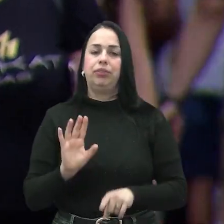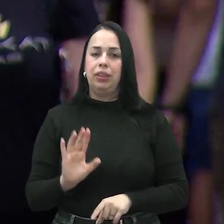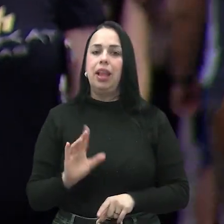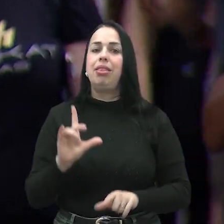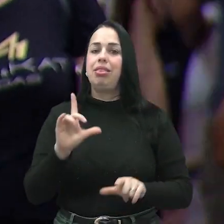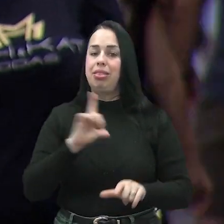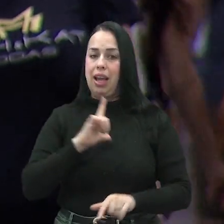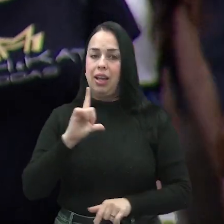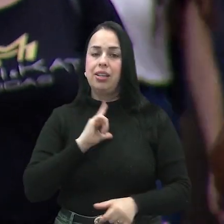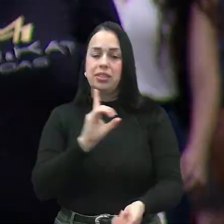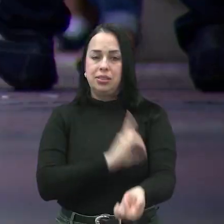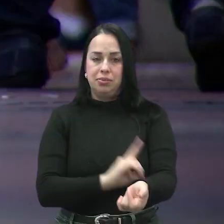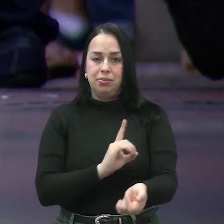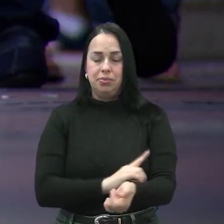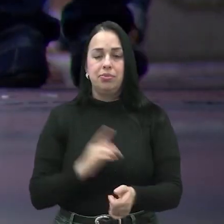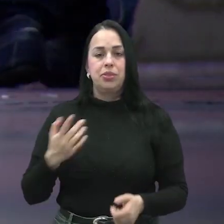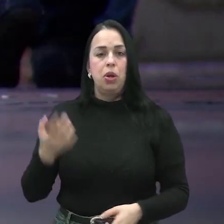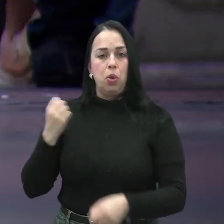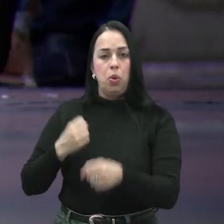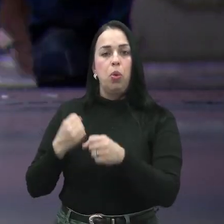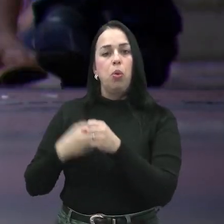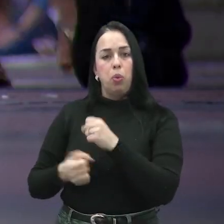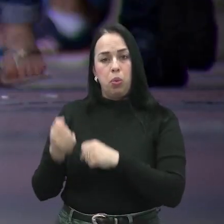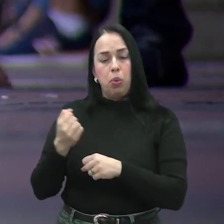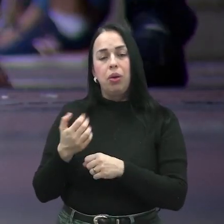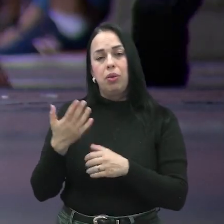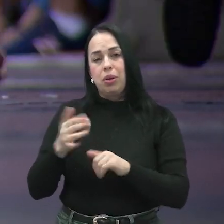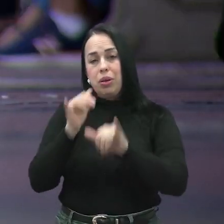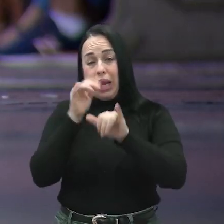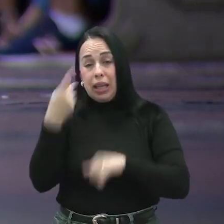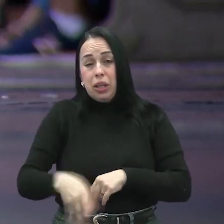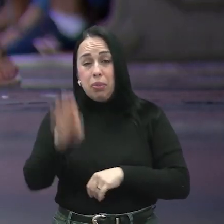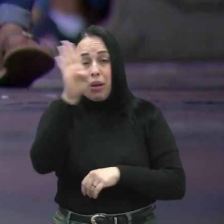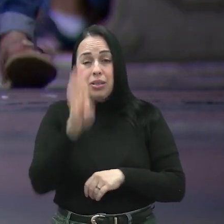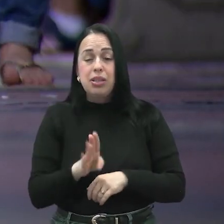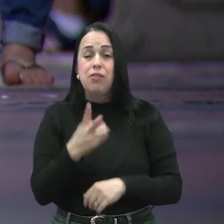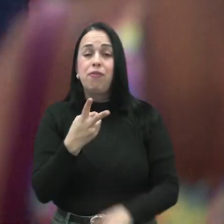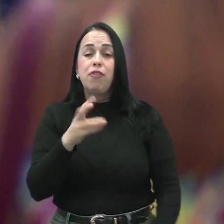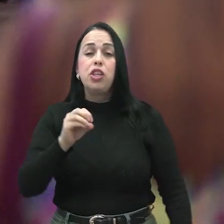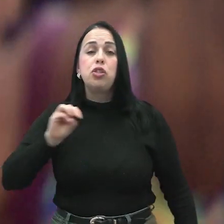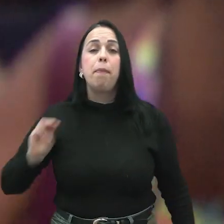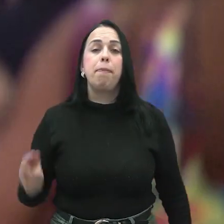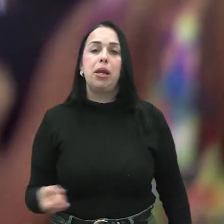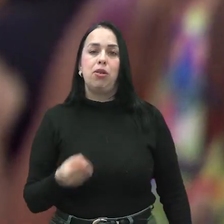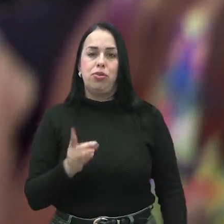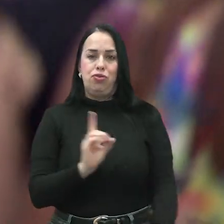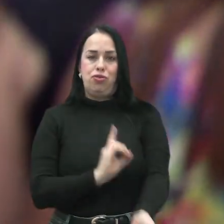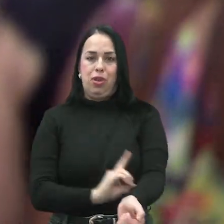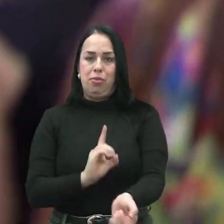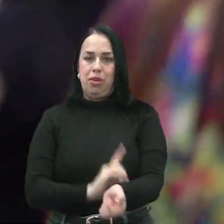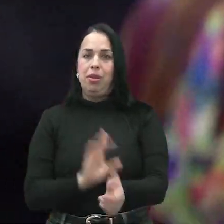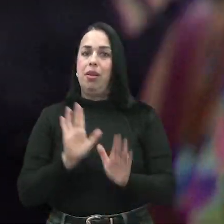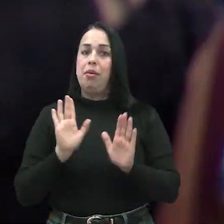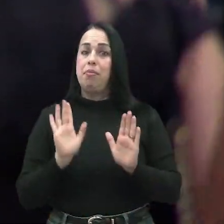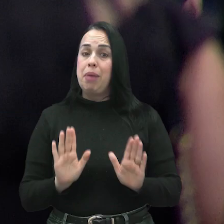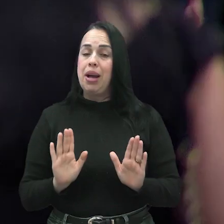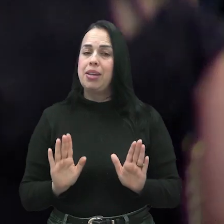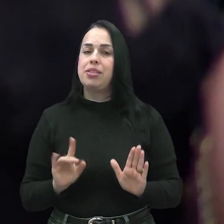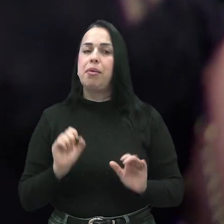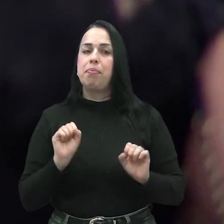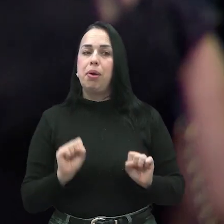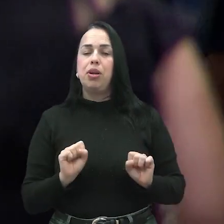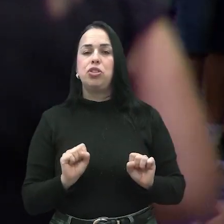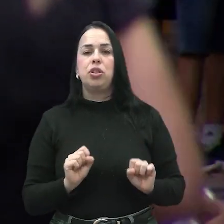também convivem com a condição. Segundo a última edição do Atlas de Diabetes, o Brasil tem hoje 20 milhões de diabéticos.